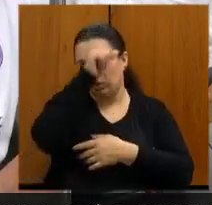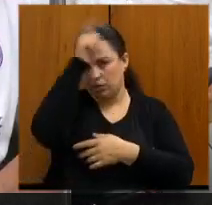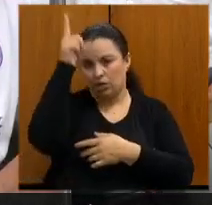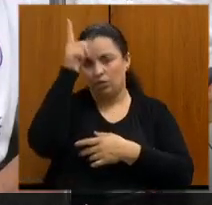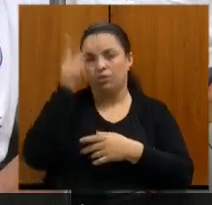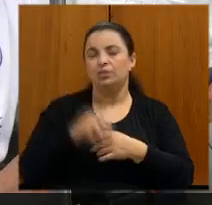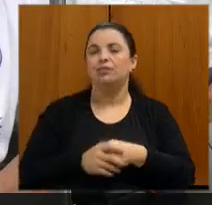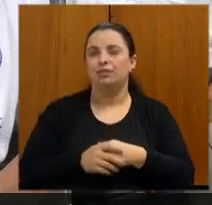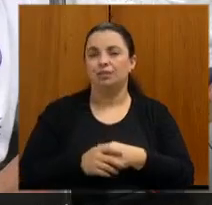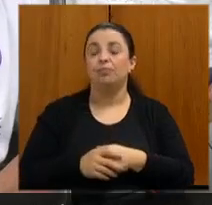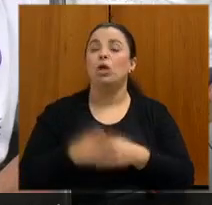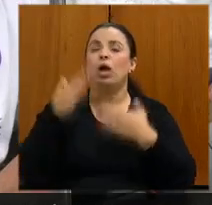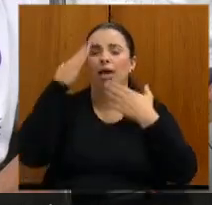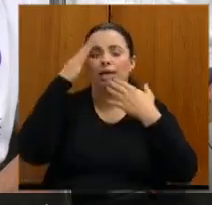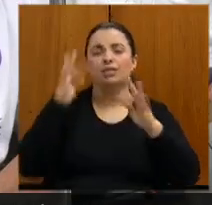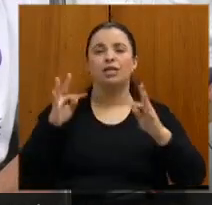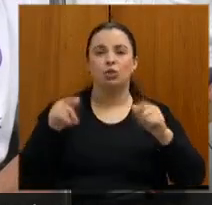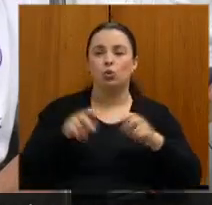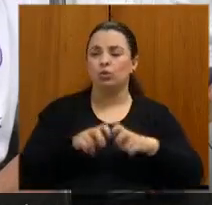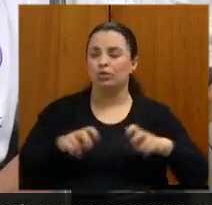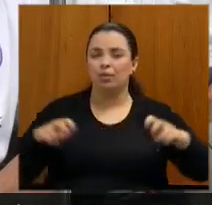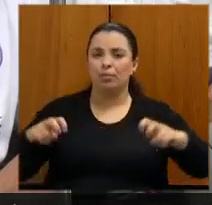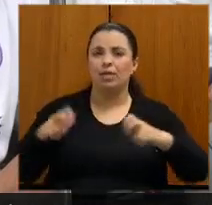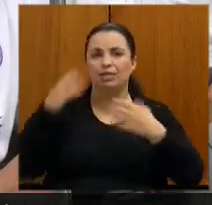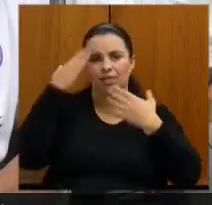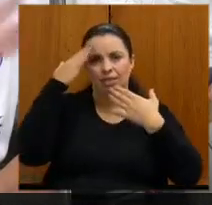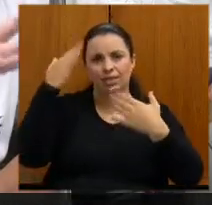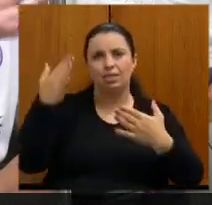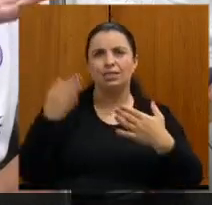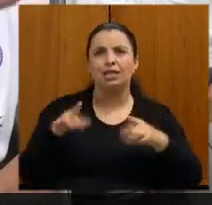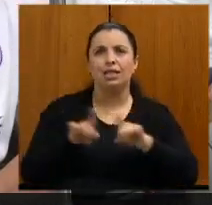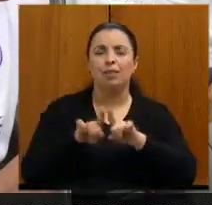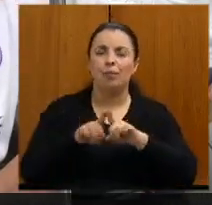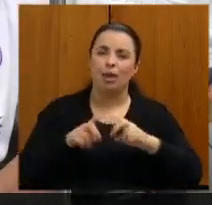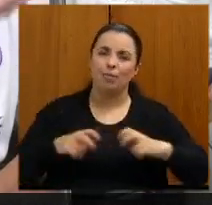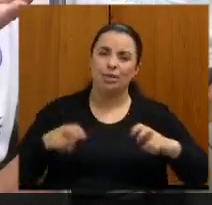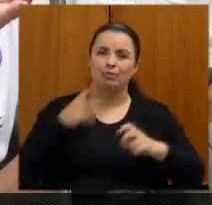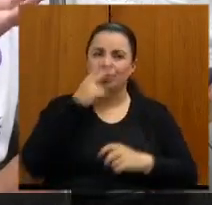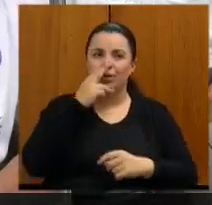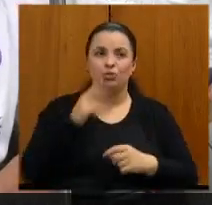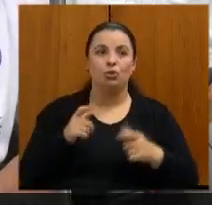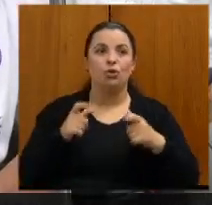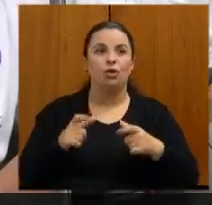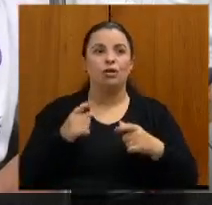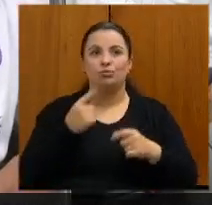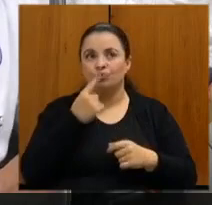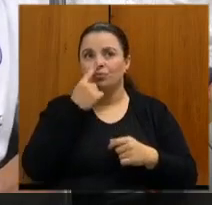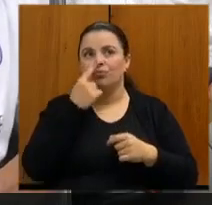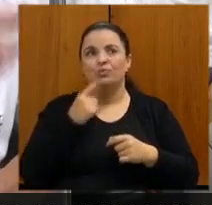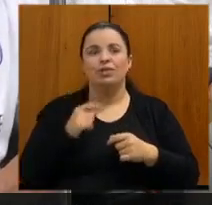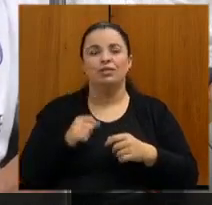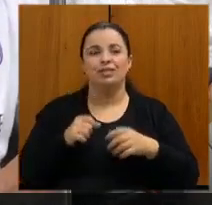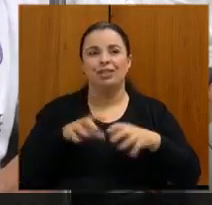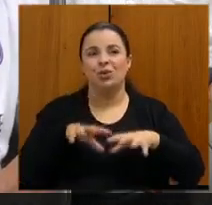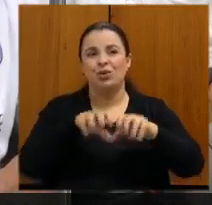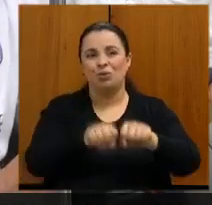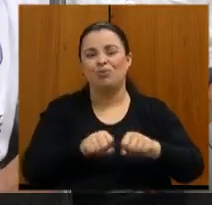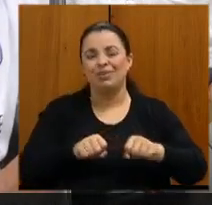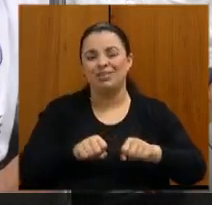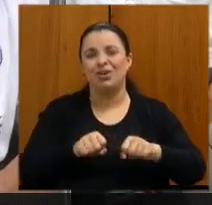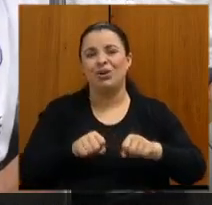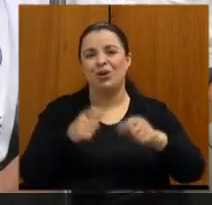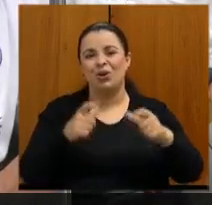todo mundo agradecer a mesa a mesa tá aqui no lugar também de afeto na ocupação da Cidade de Deus porque é várias